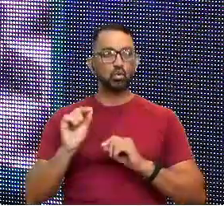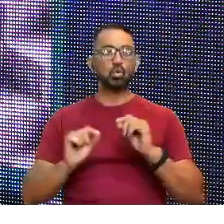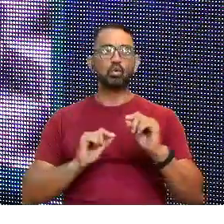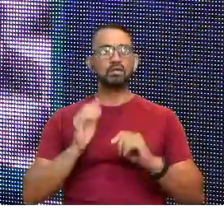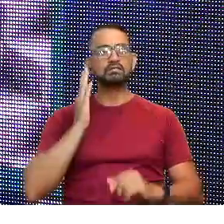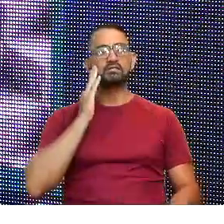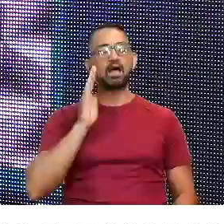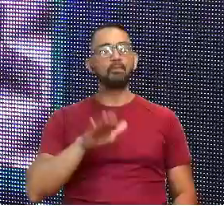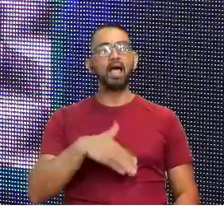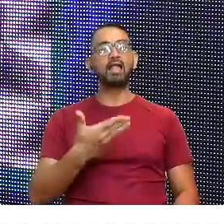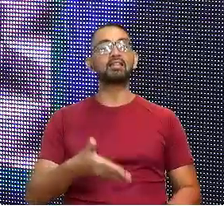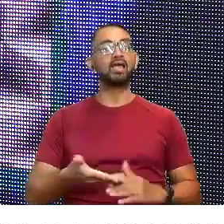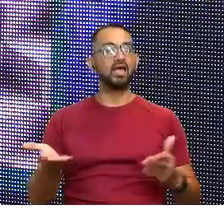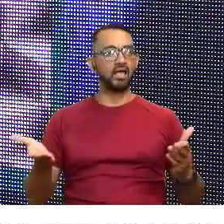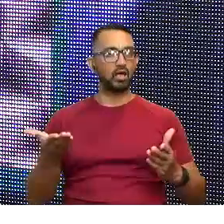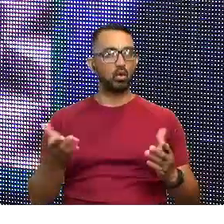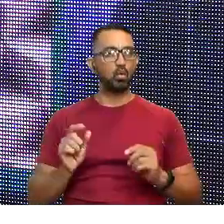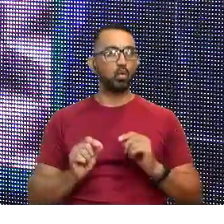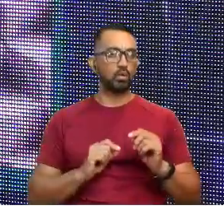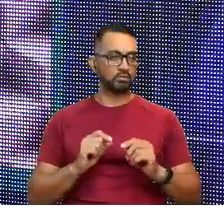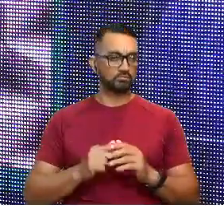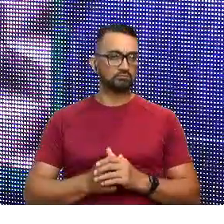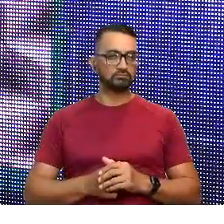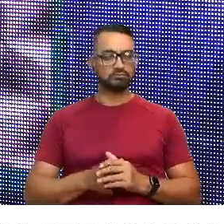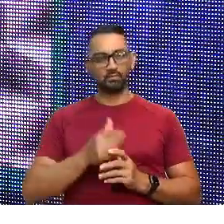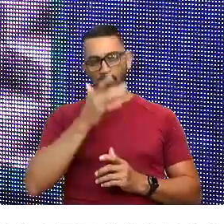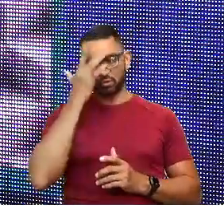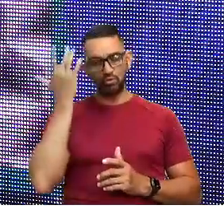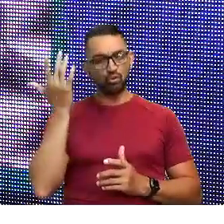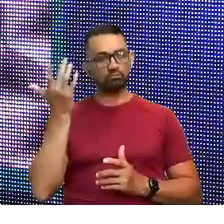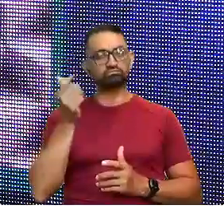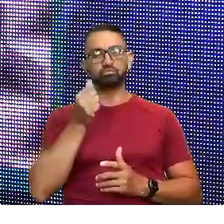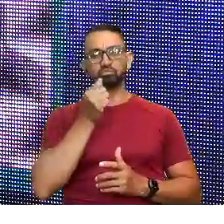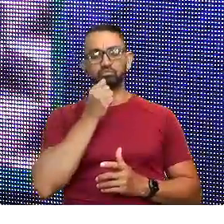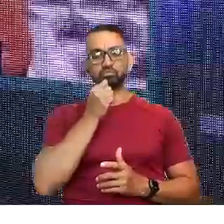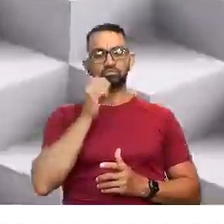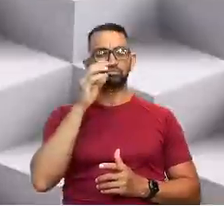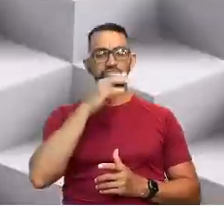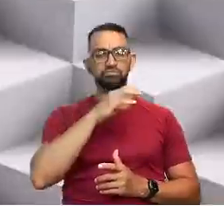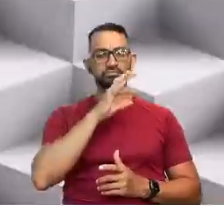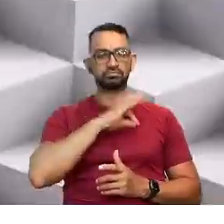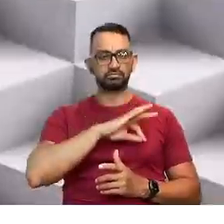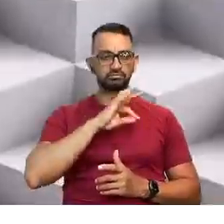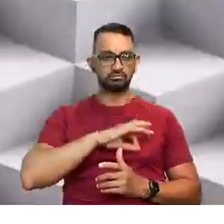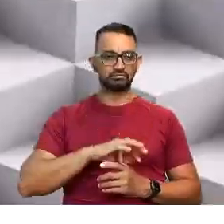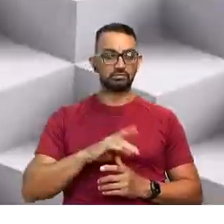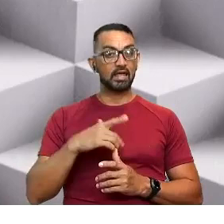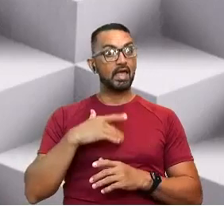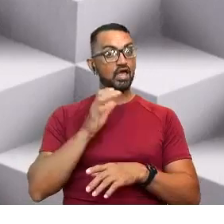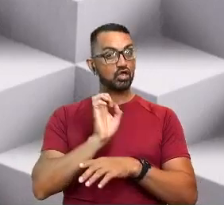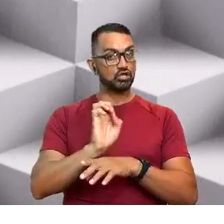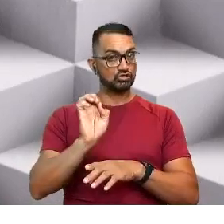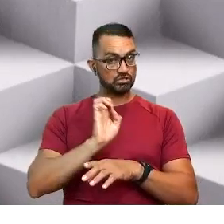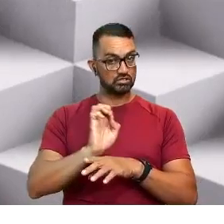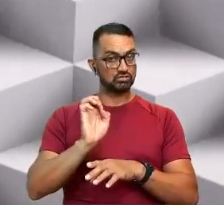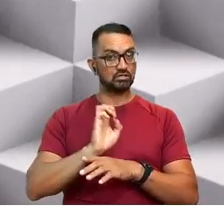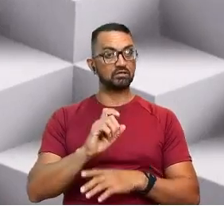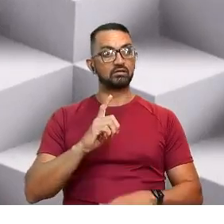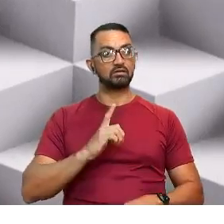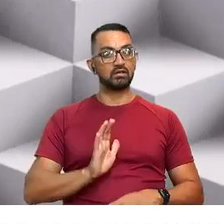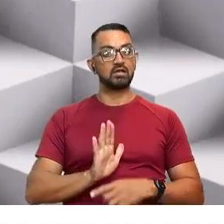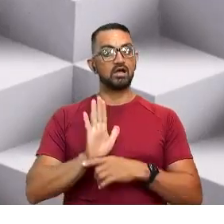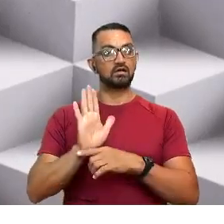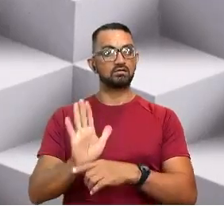notícia Essa é a aula O que que a gente sabe até agora desses funcionários aí municipais Olha só eles são Estagiários